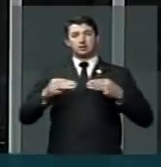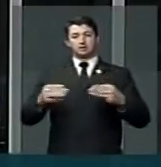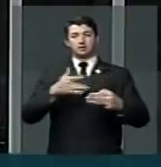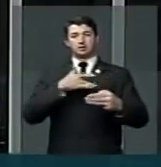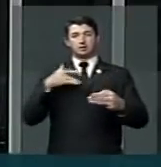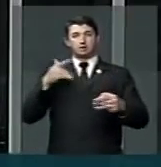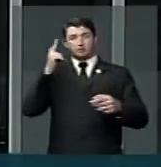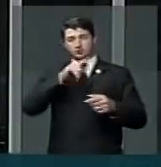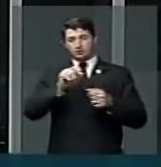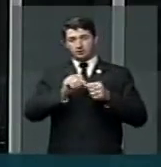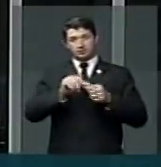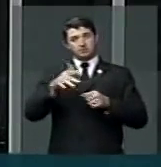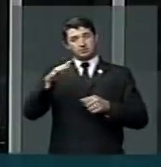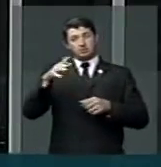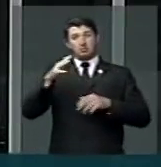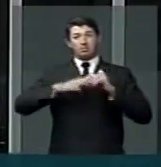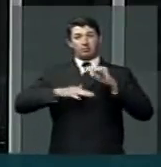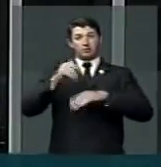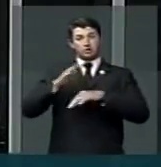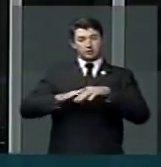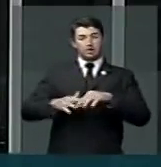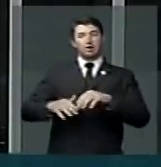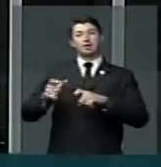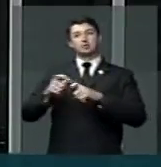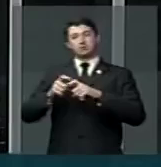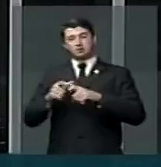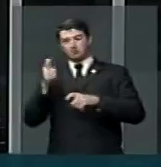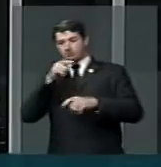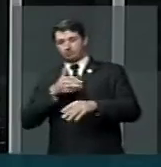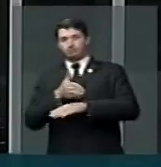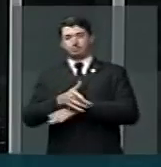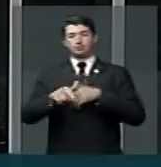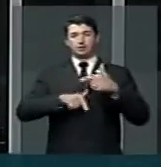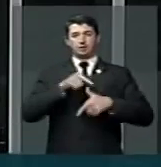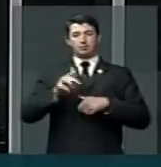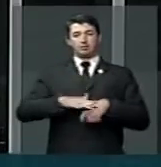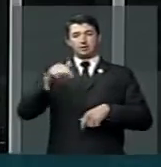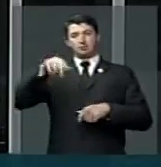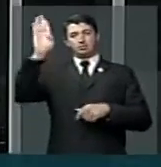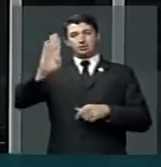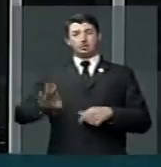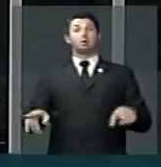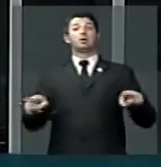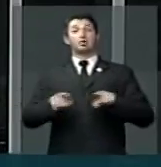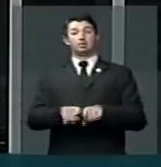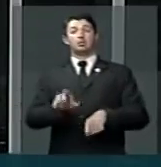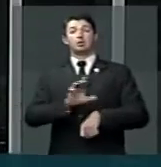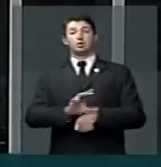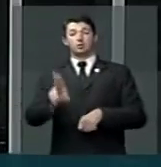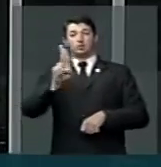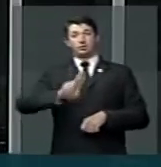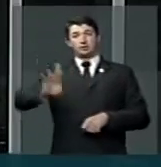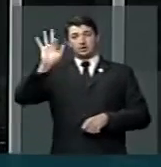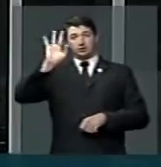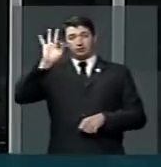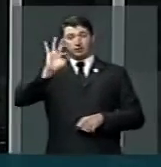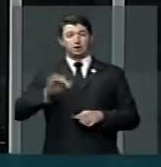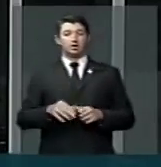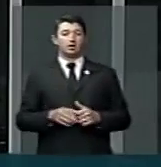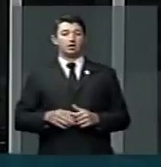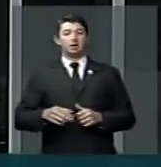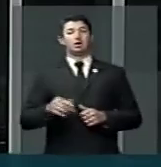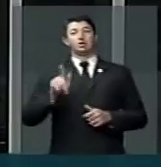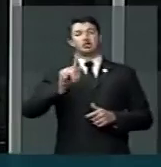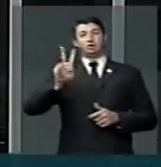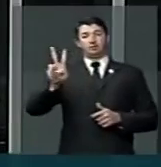buscando formação de mais profissionais de medicina para atuar em nosso país. Além dos cursos das universidades federais em